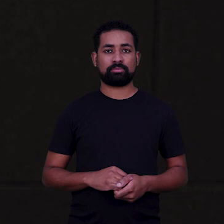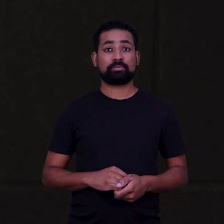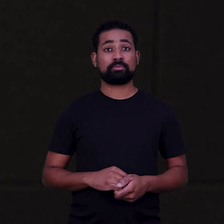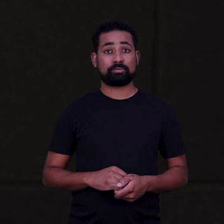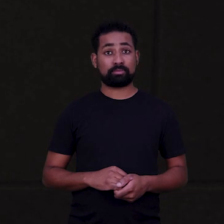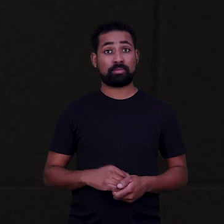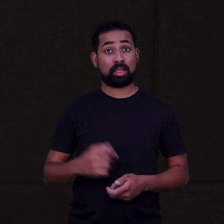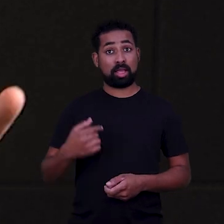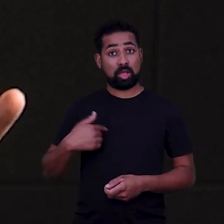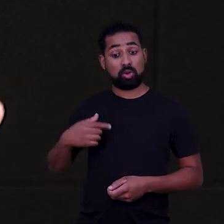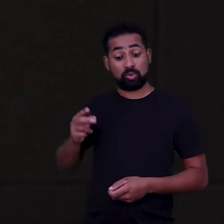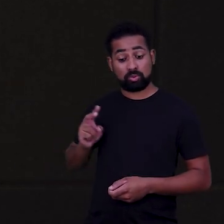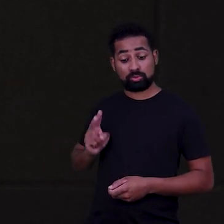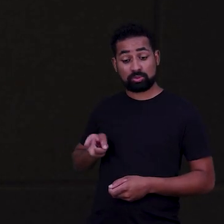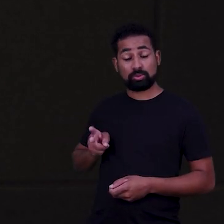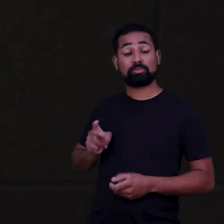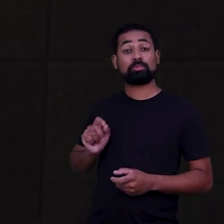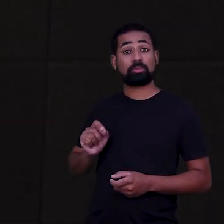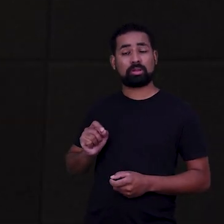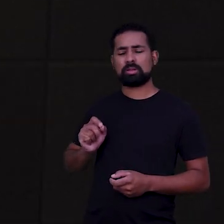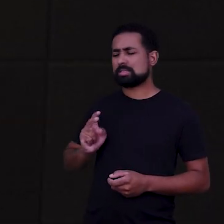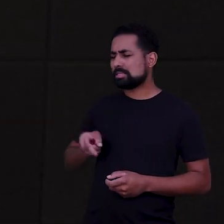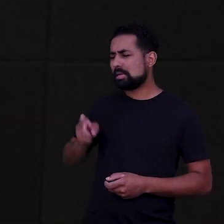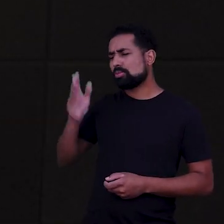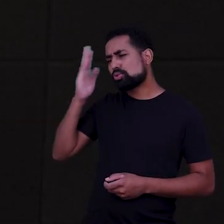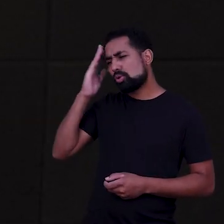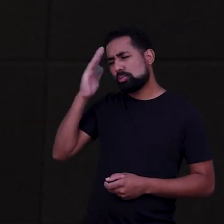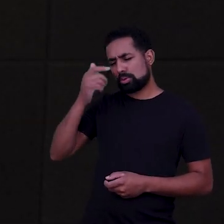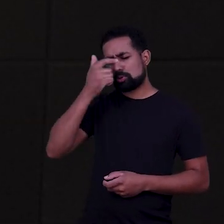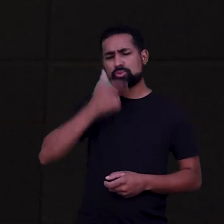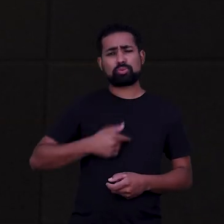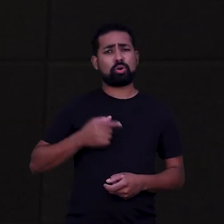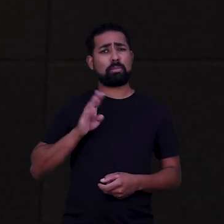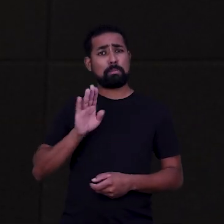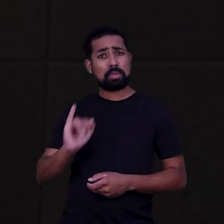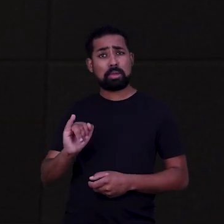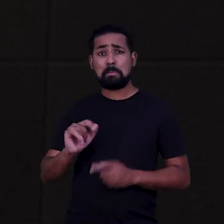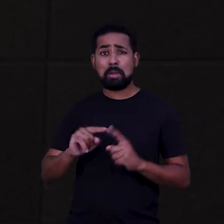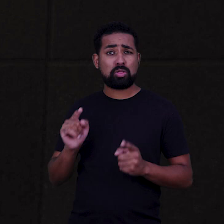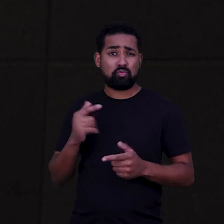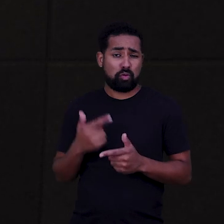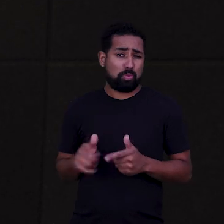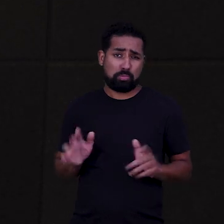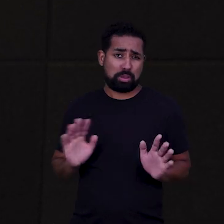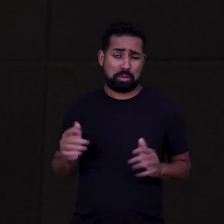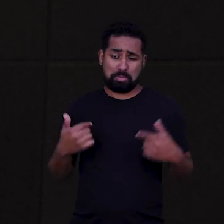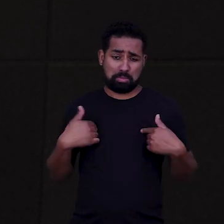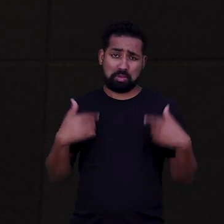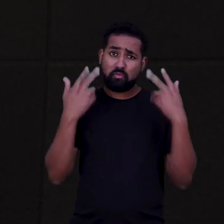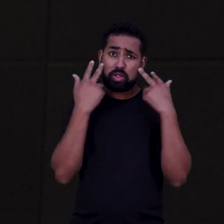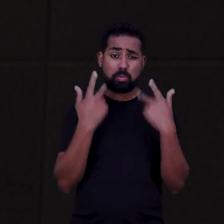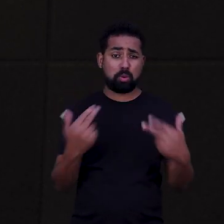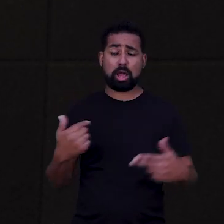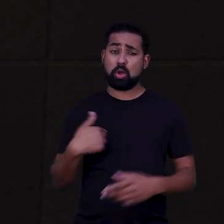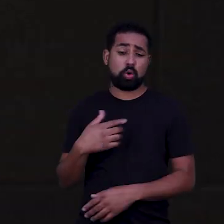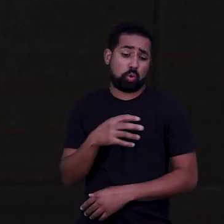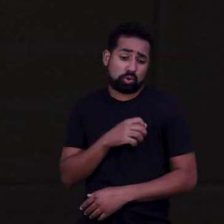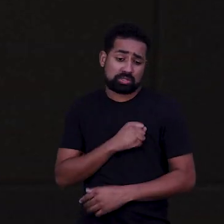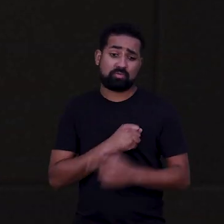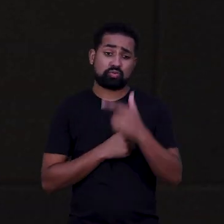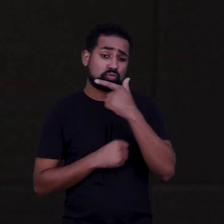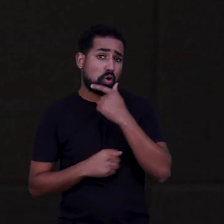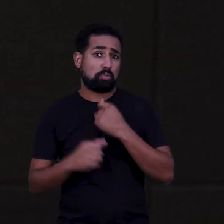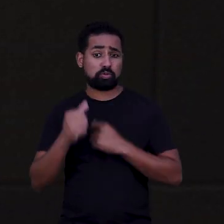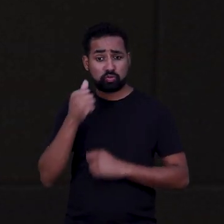eu sempre soube que eu era B isso nunca foi um problema e sempre foi muito natural para mim gostar de garotos e garotas quando eu